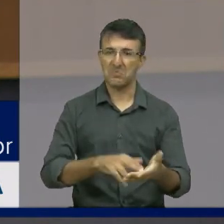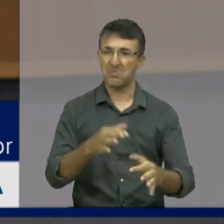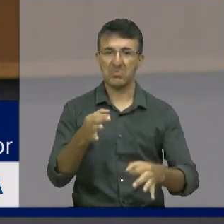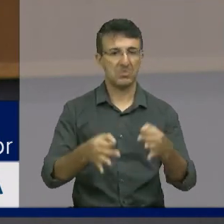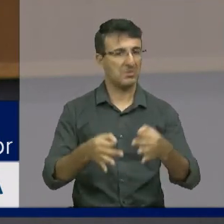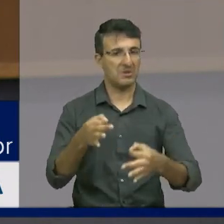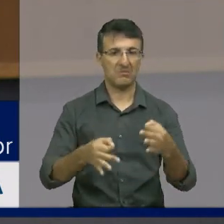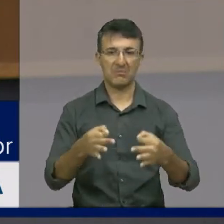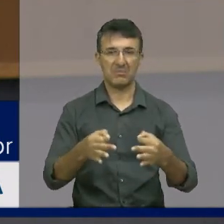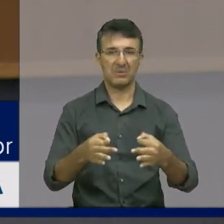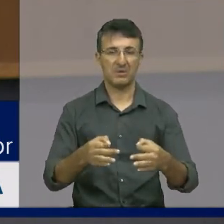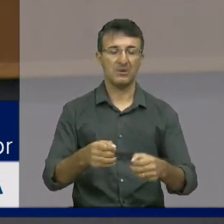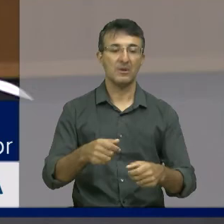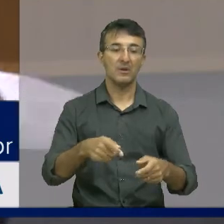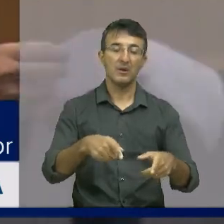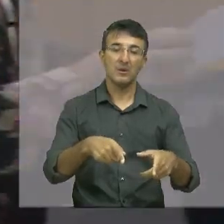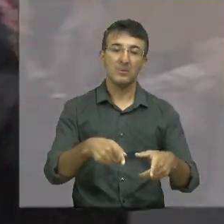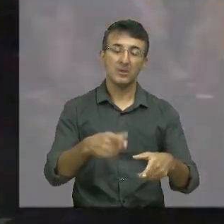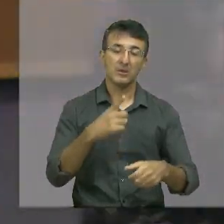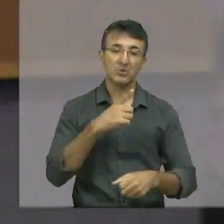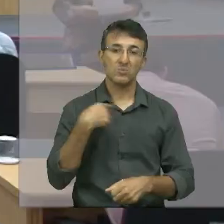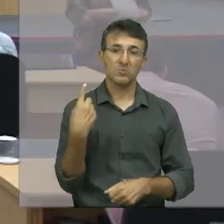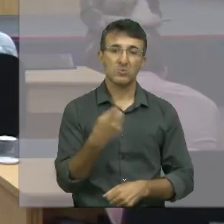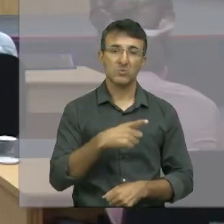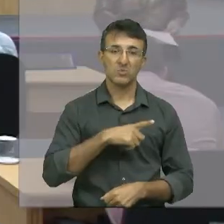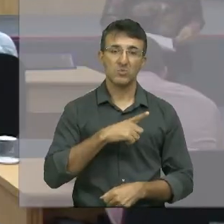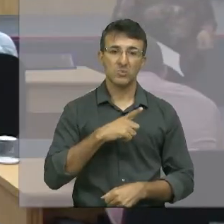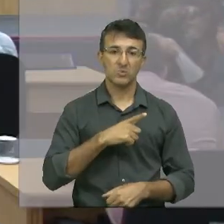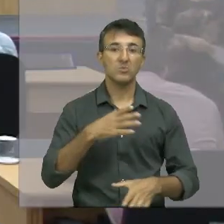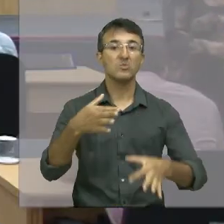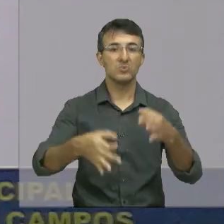de fato, justiça social.